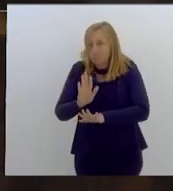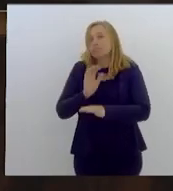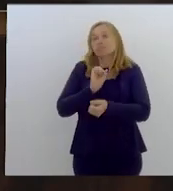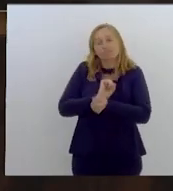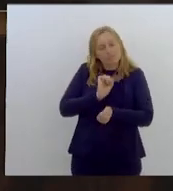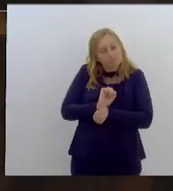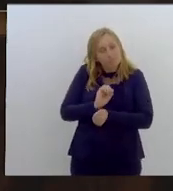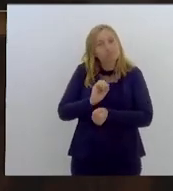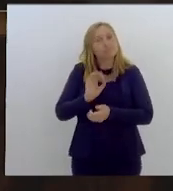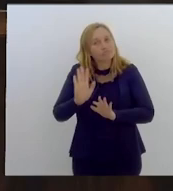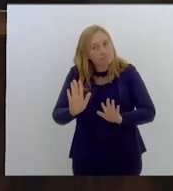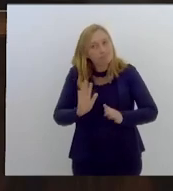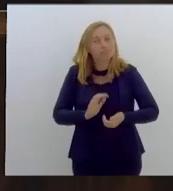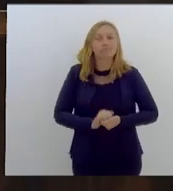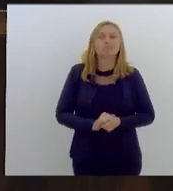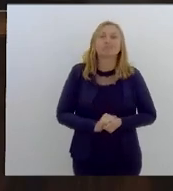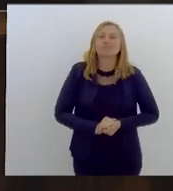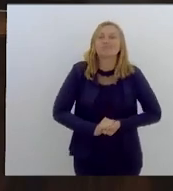aguardar, Chico.